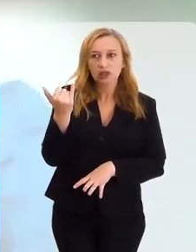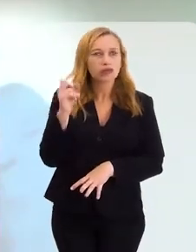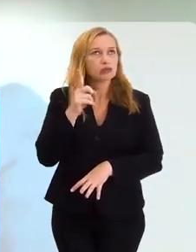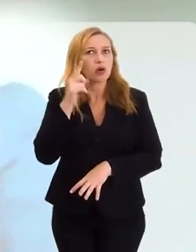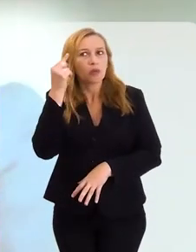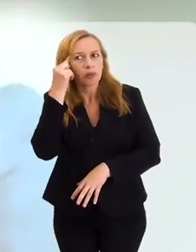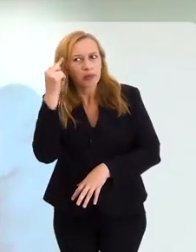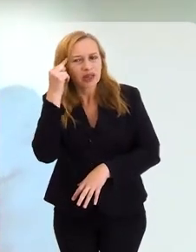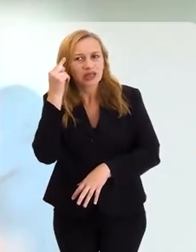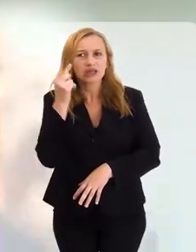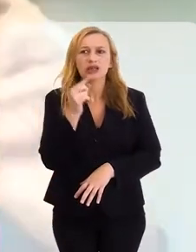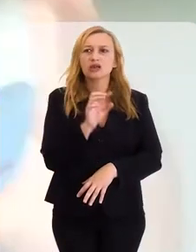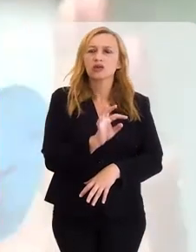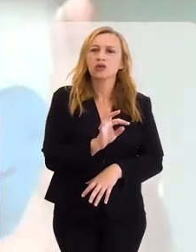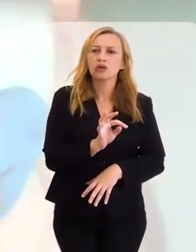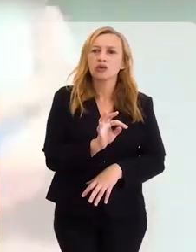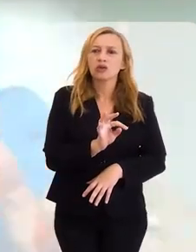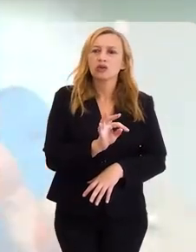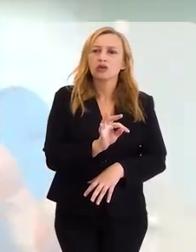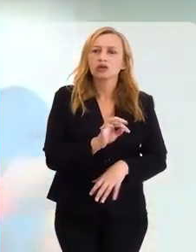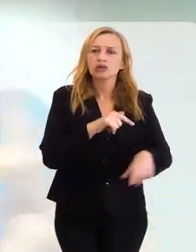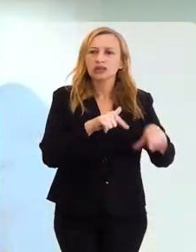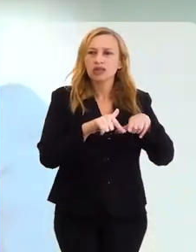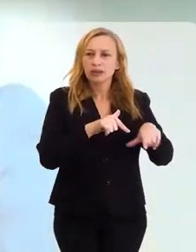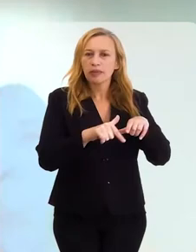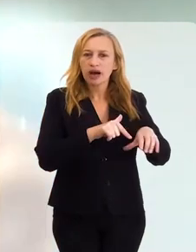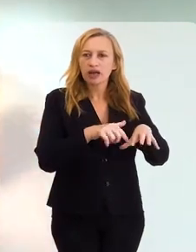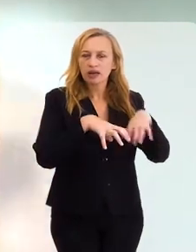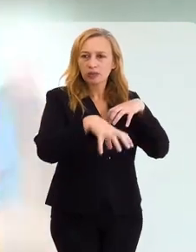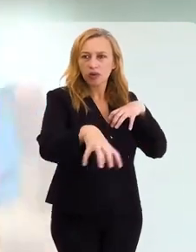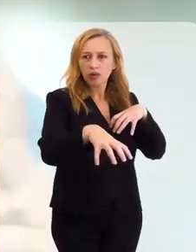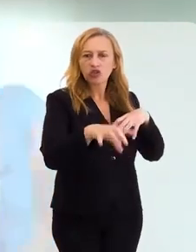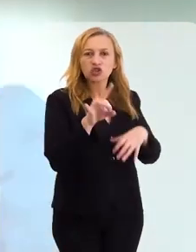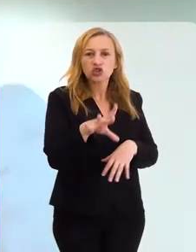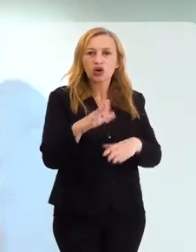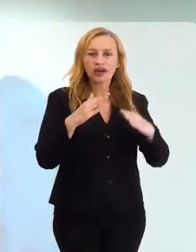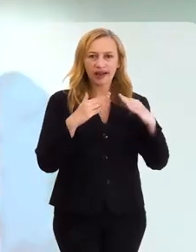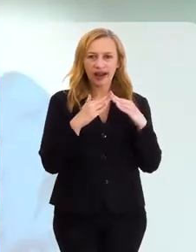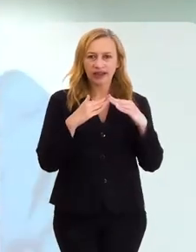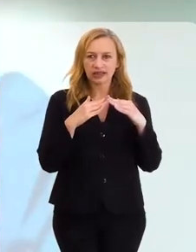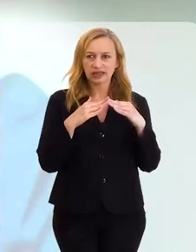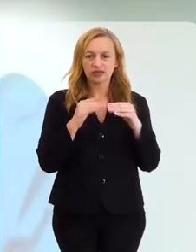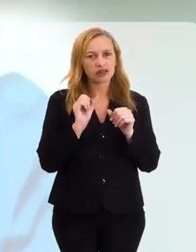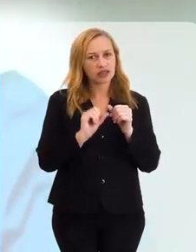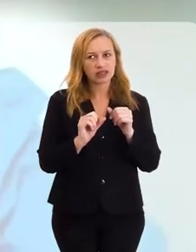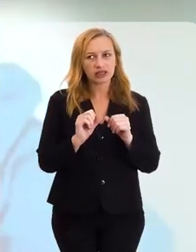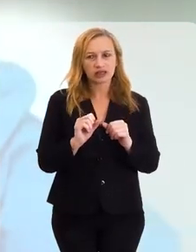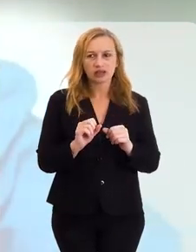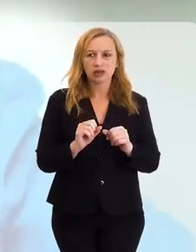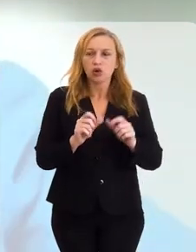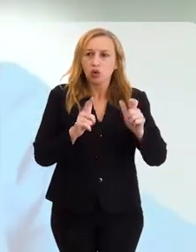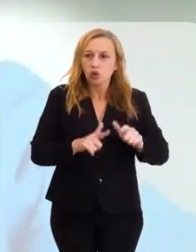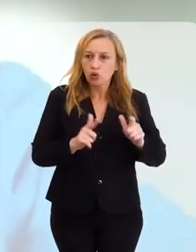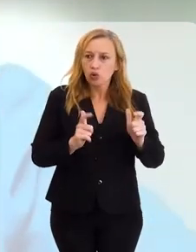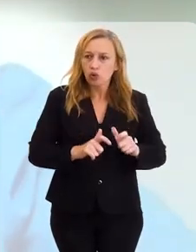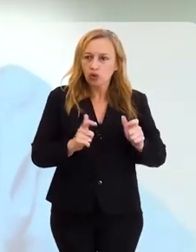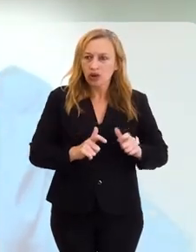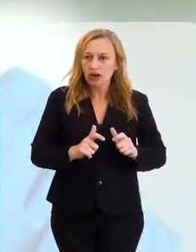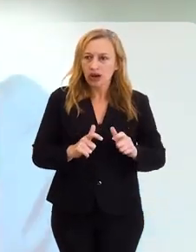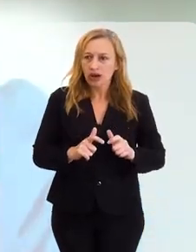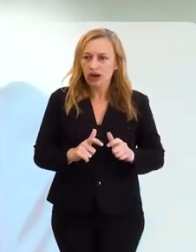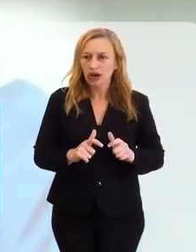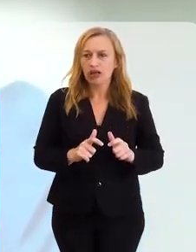Então, é importante que a gente não pense nesse teletrabalho como algo feito a partir de casa, de um local fixo. Isso